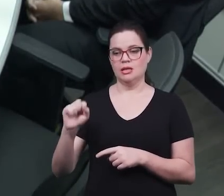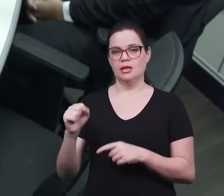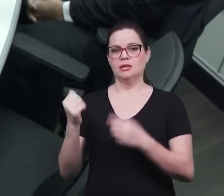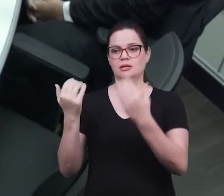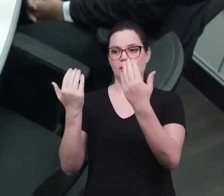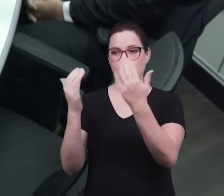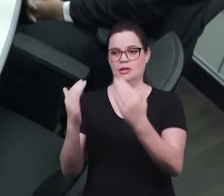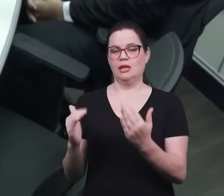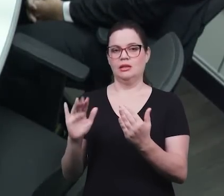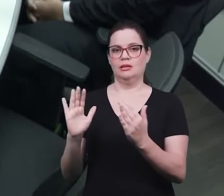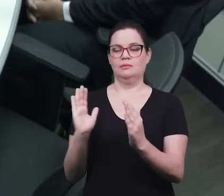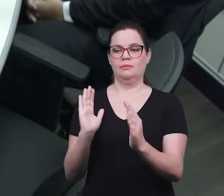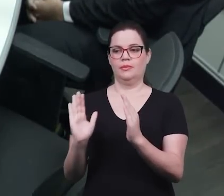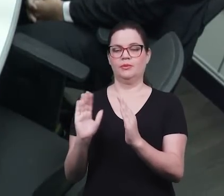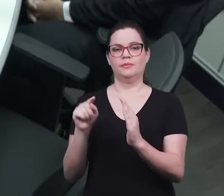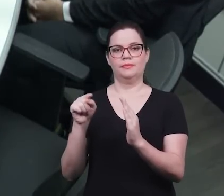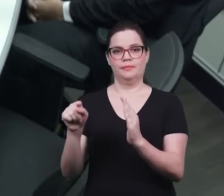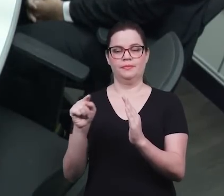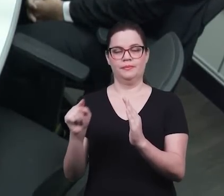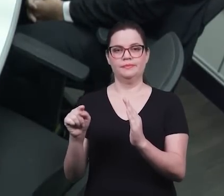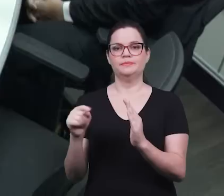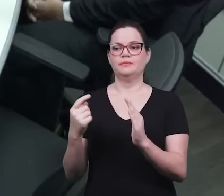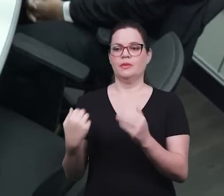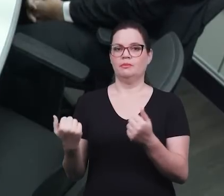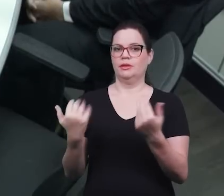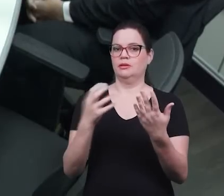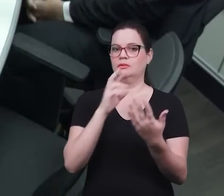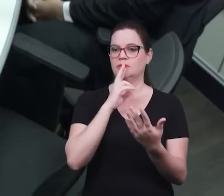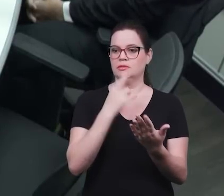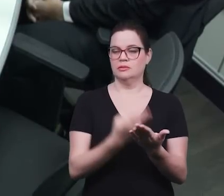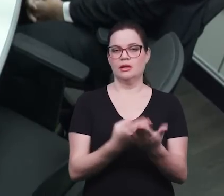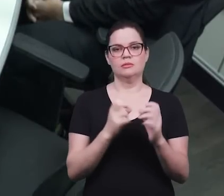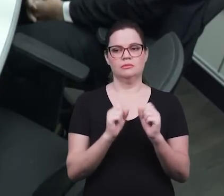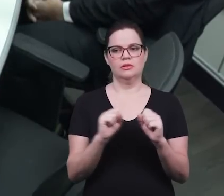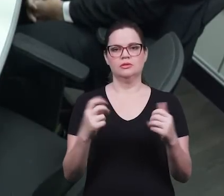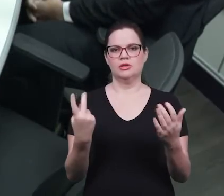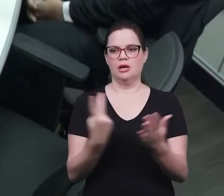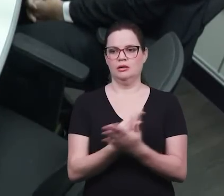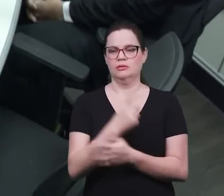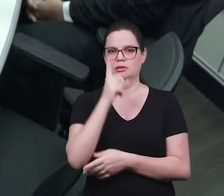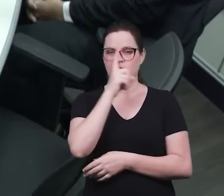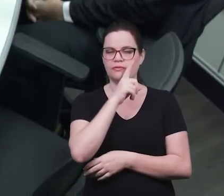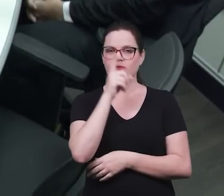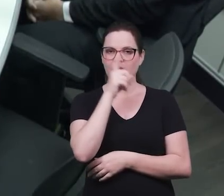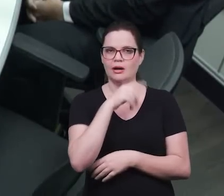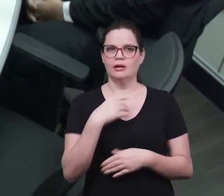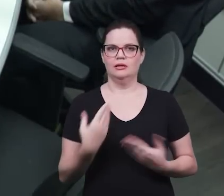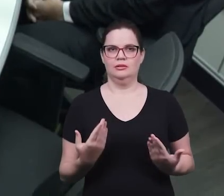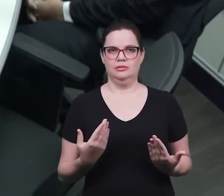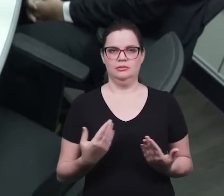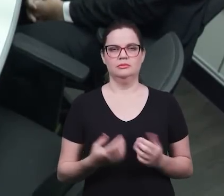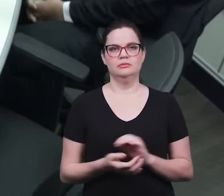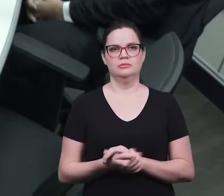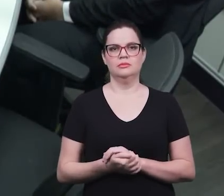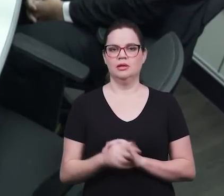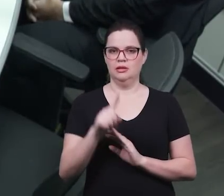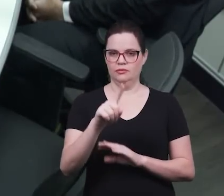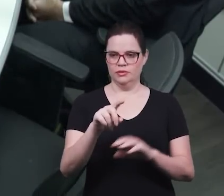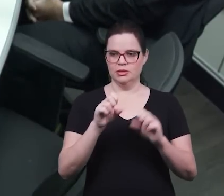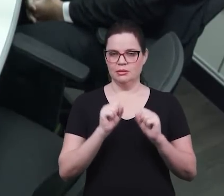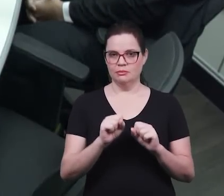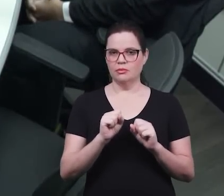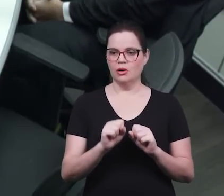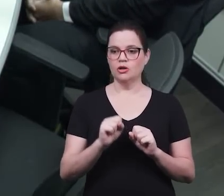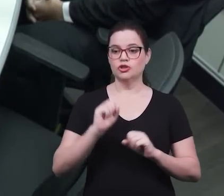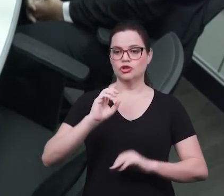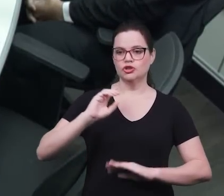concessão para você, de te fornecer, ou seja, de resultados e tudo mais, há uma divergência entre isso e o que de fato você tem direito, e para